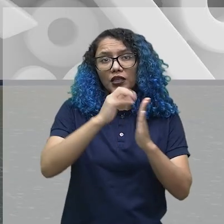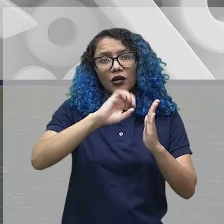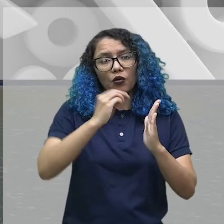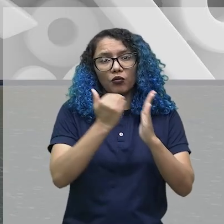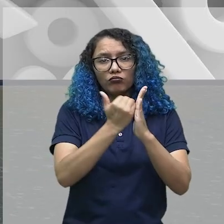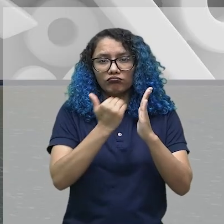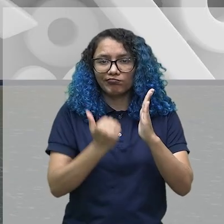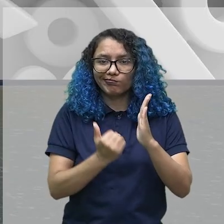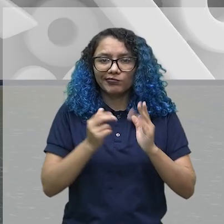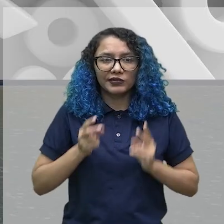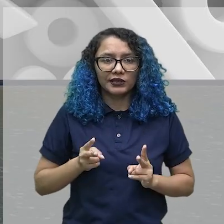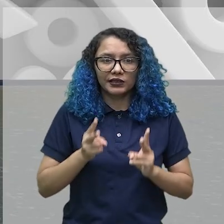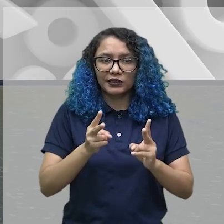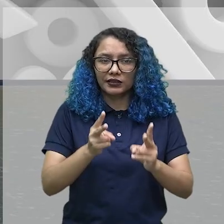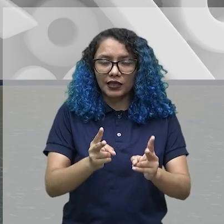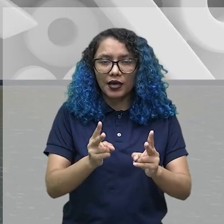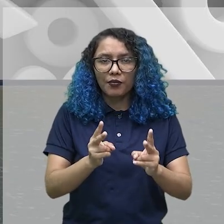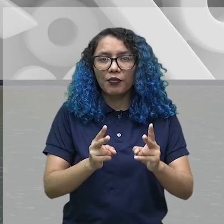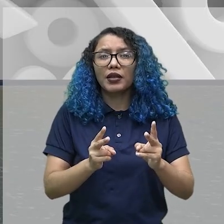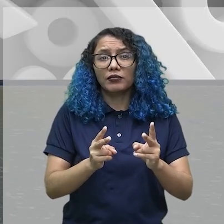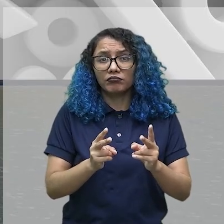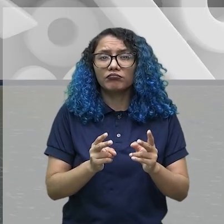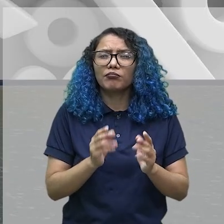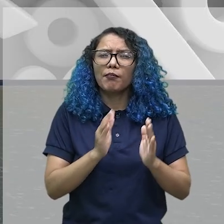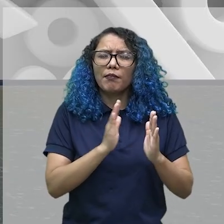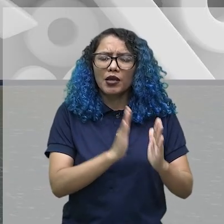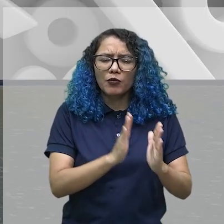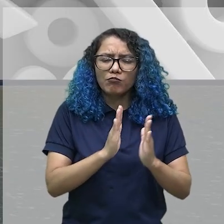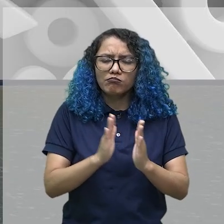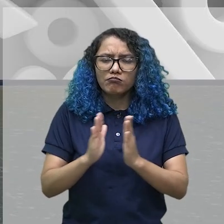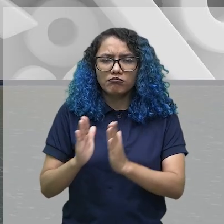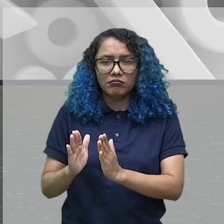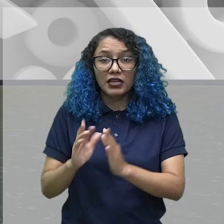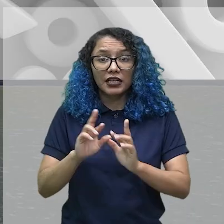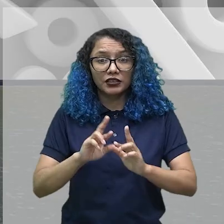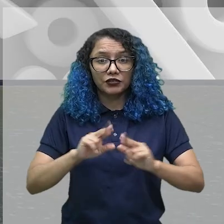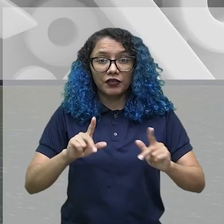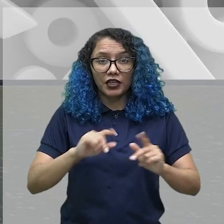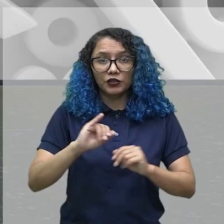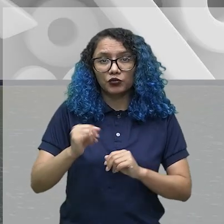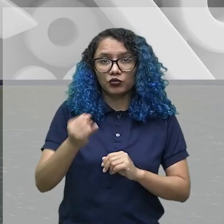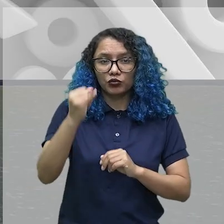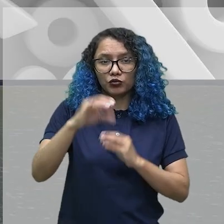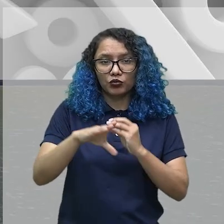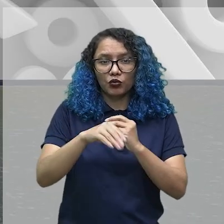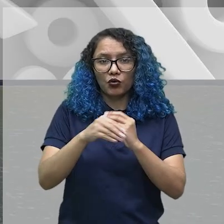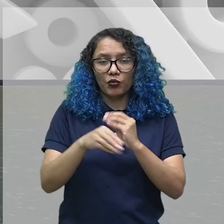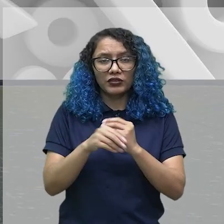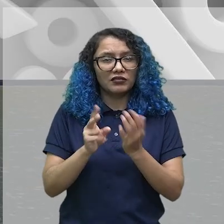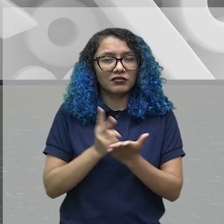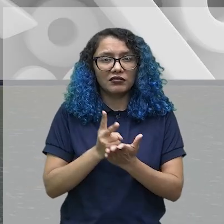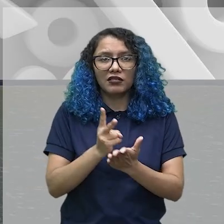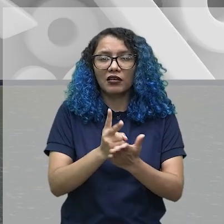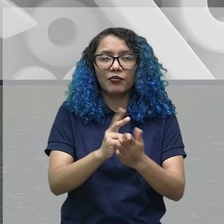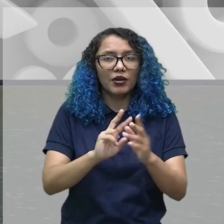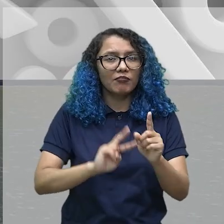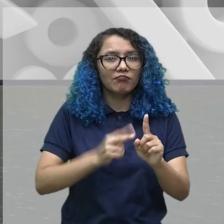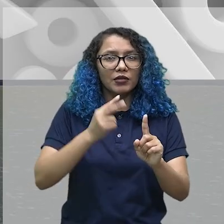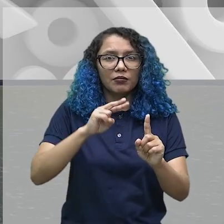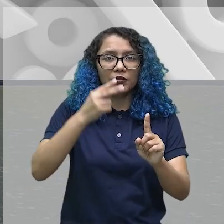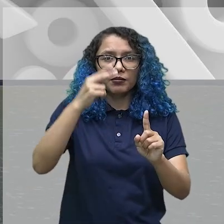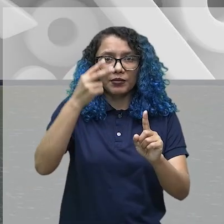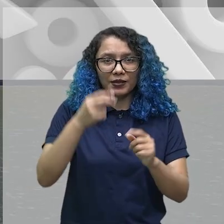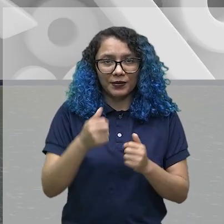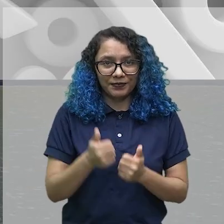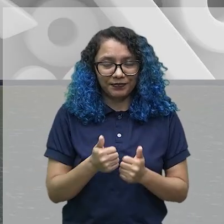forma constante a cada período, ao contrário, logicamente, dos juros compostos, que sempre são exponenciais,